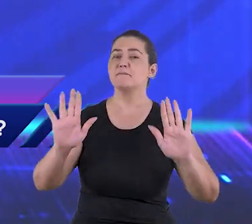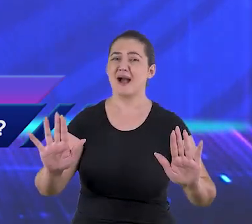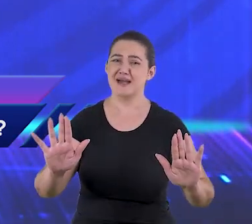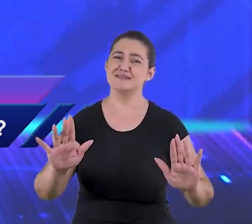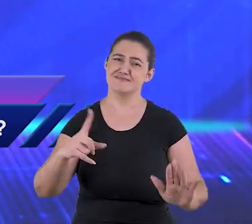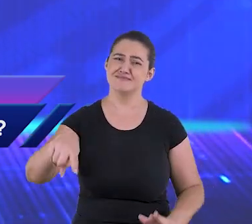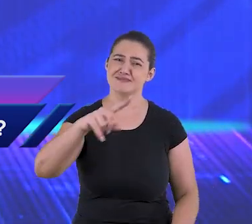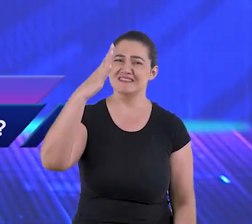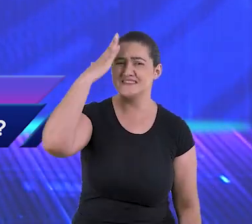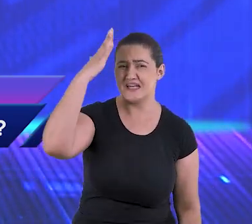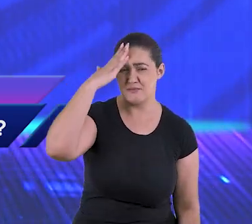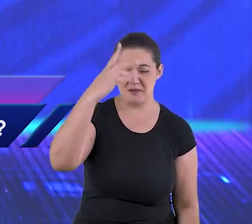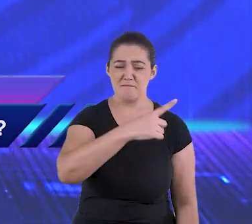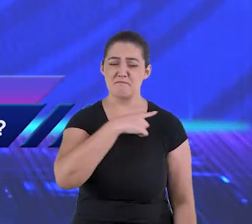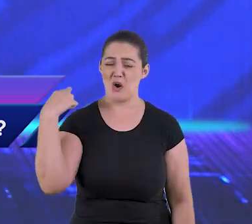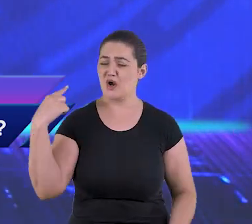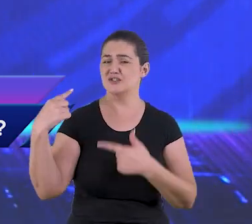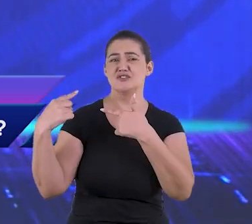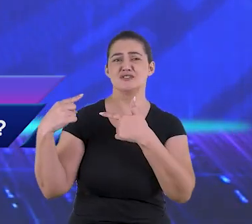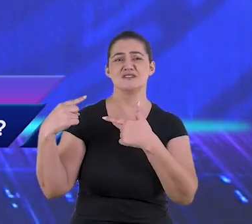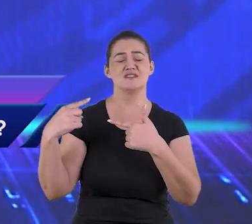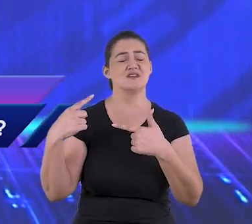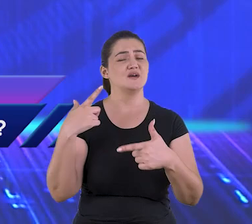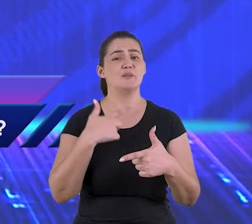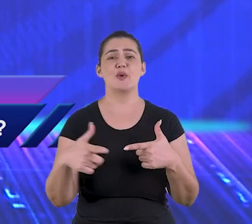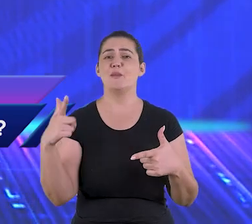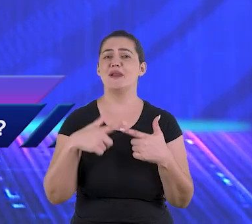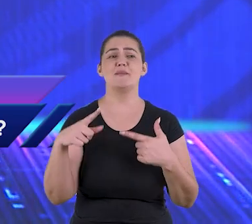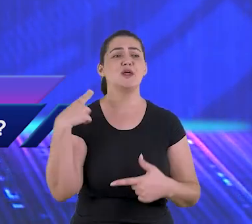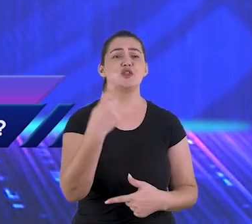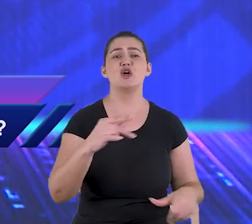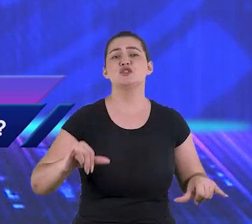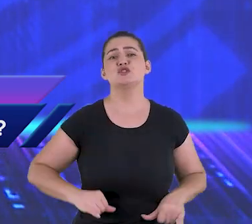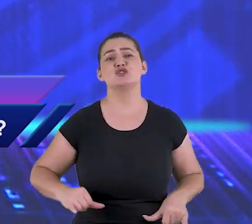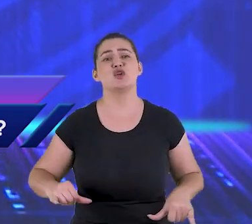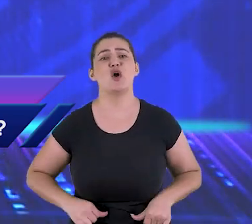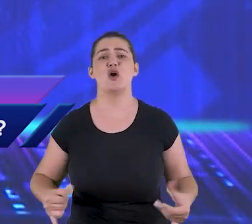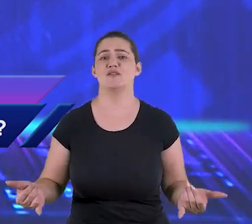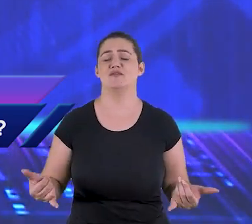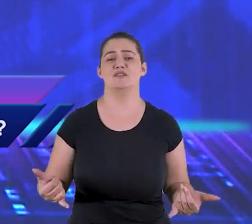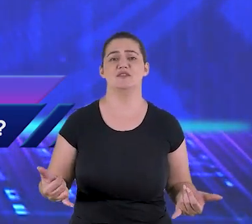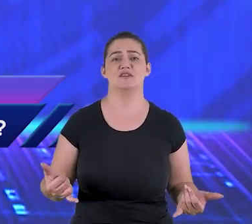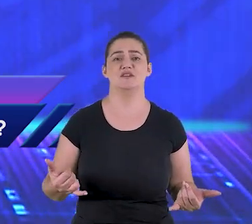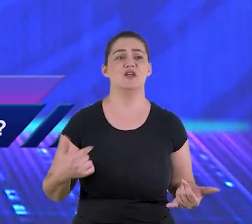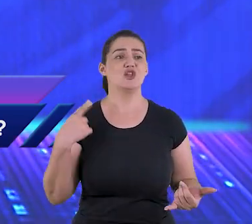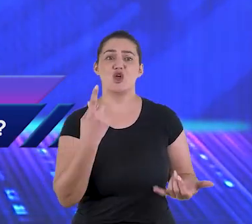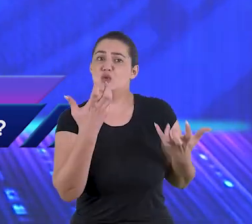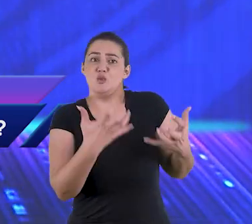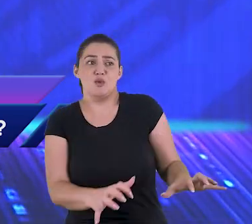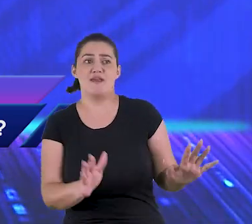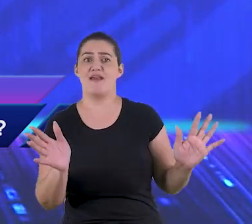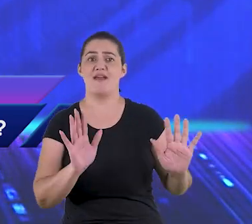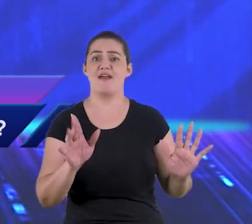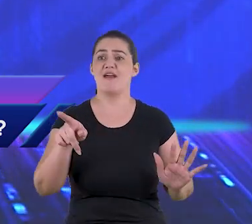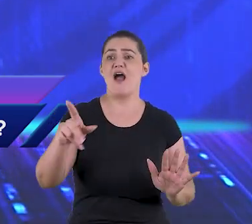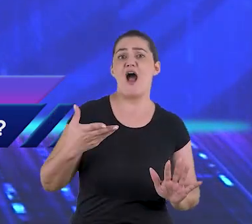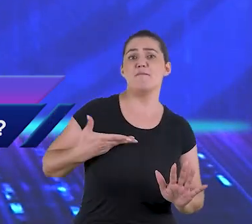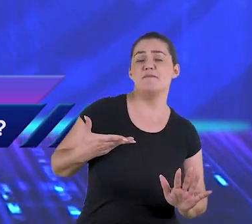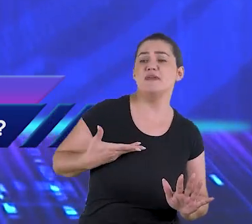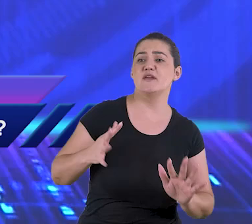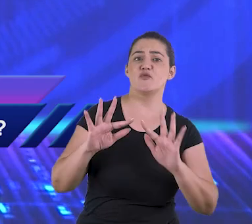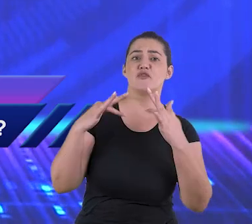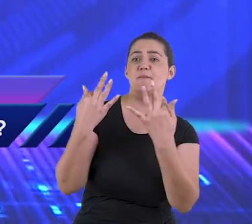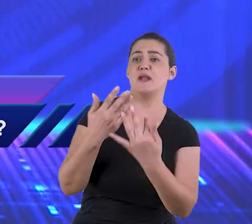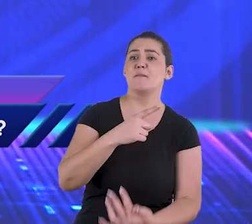morte é um problema. A morte é algo do qual nós sofremos. A morte é algo do